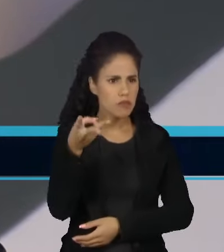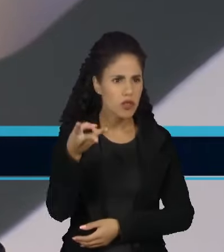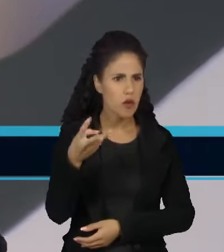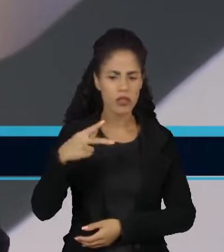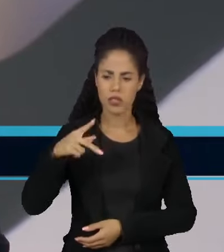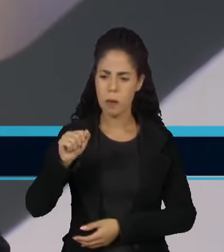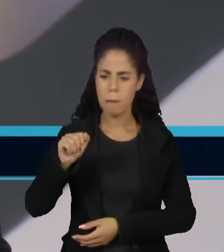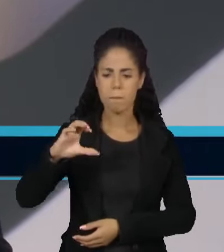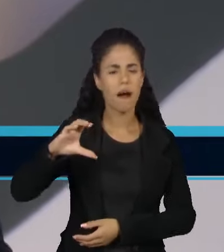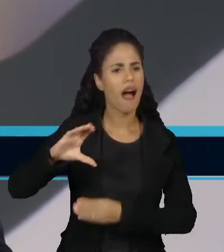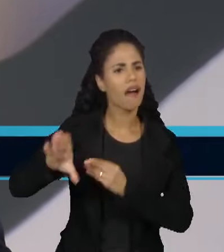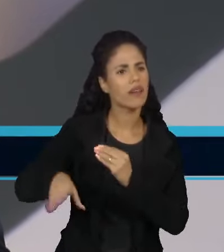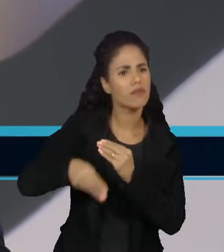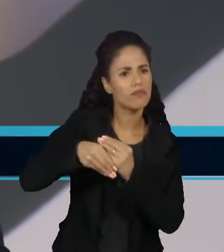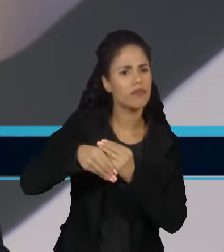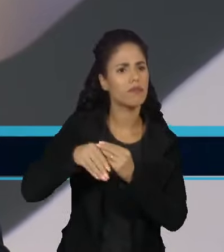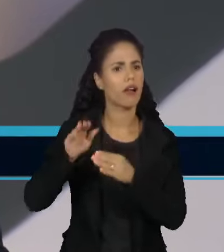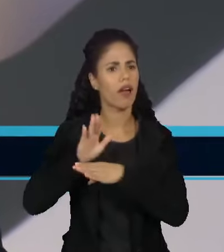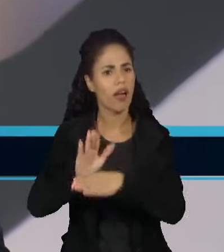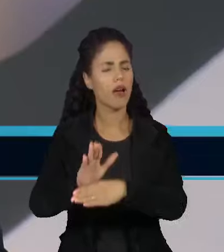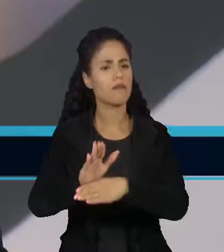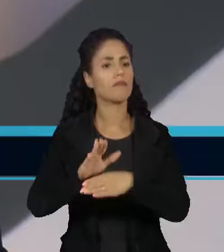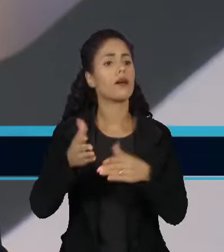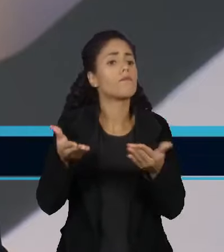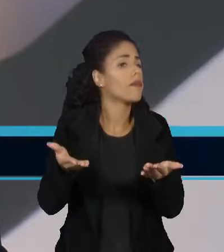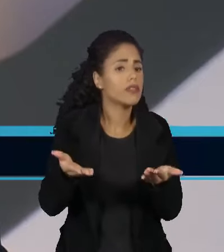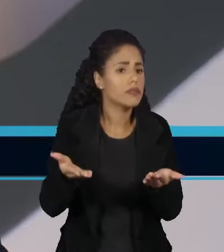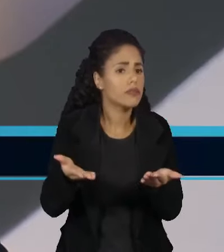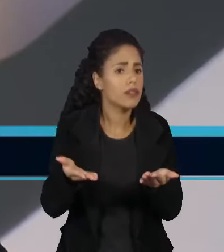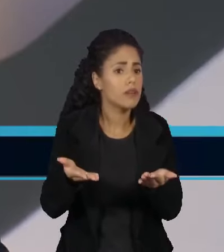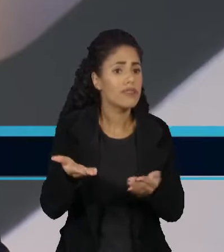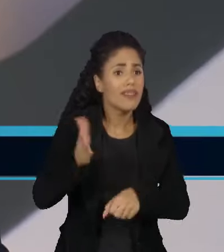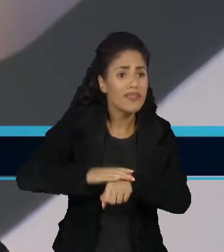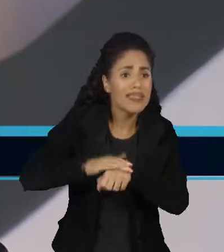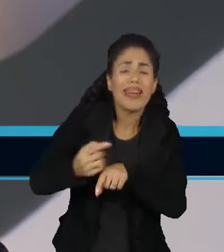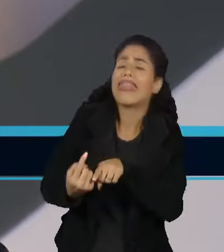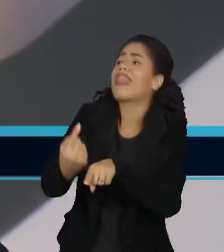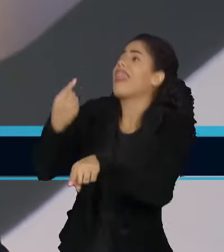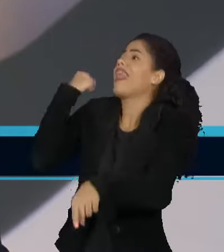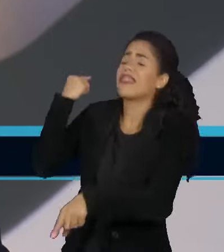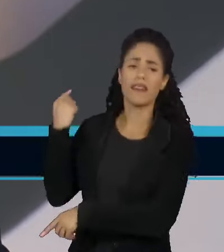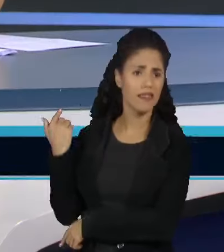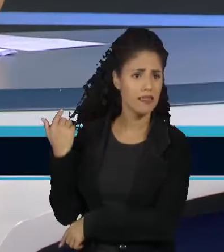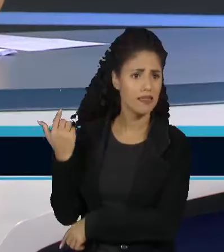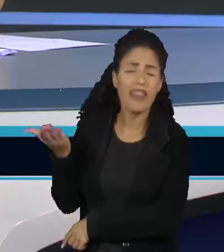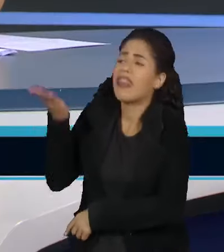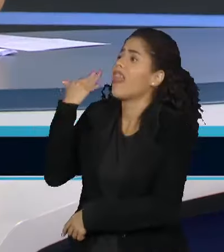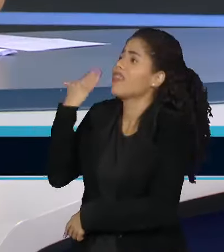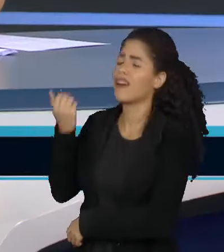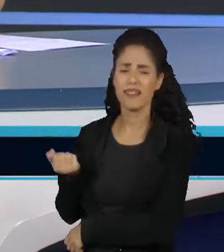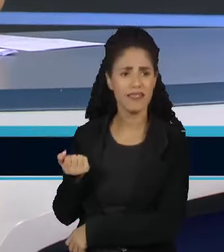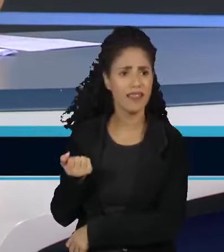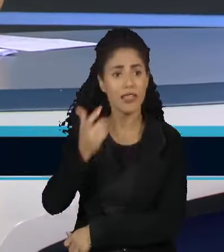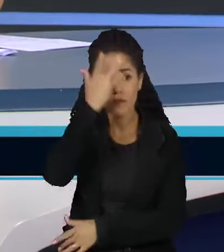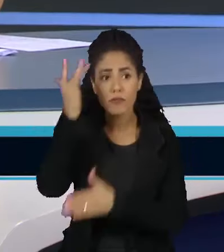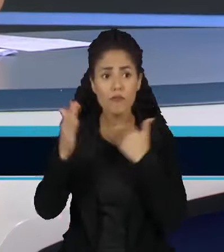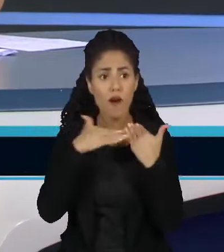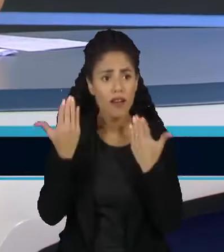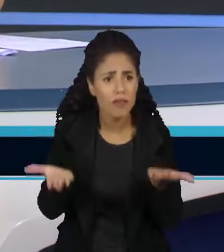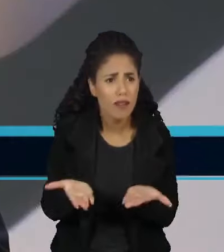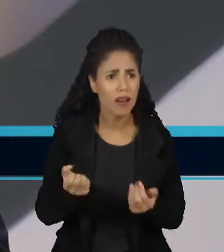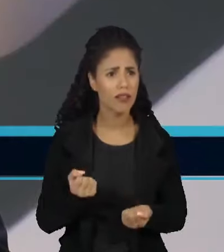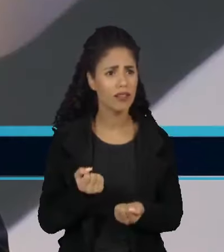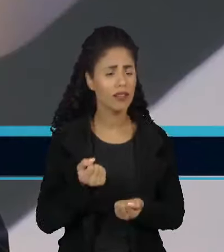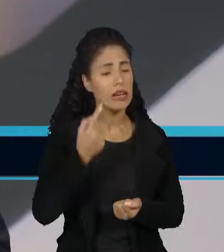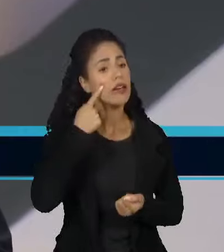PAC para conter barreiras e tal, mas isso tudo já devia ter sido feito antes. O Brasil peca muito em precaução, né?